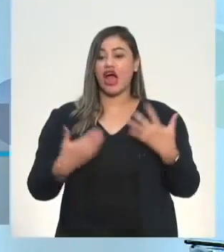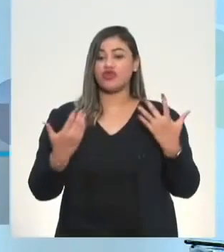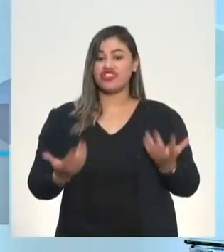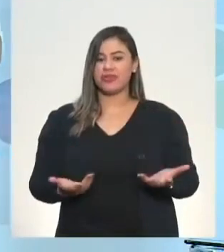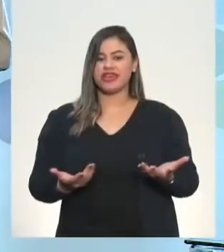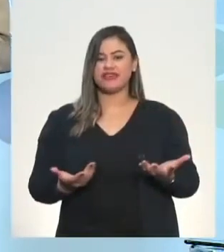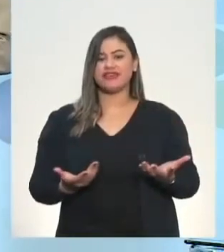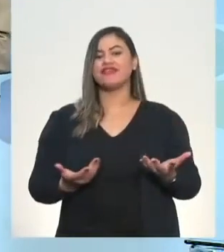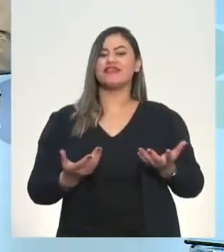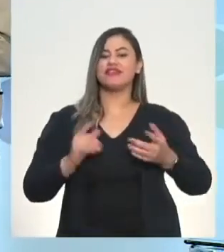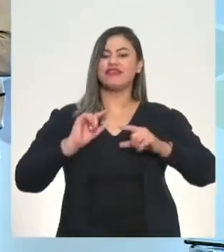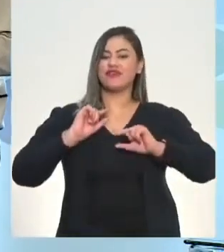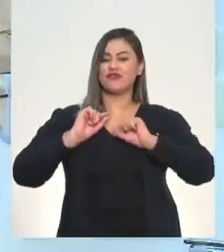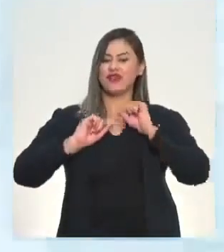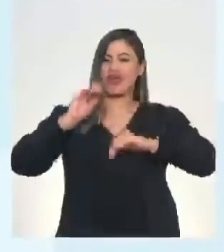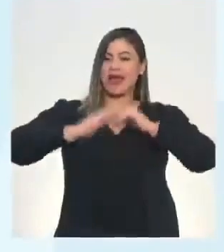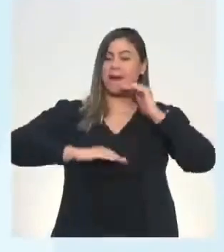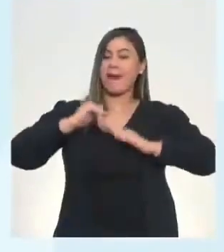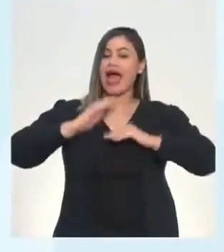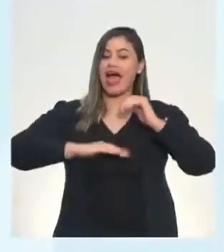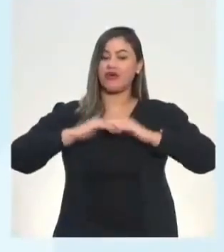A habilidade que a gente vai trabalhar hoje é